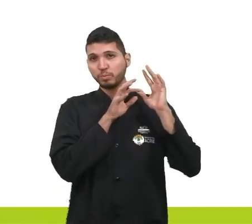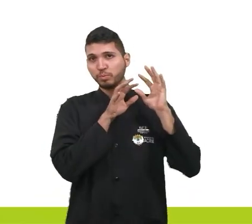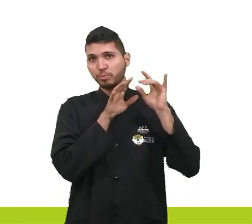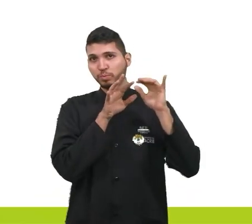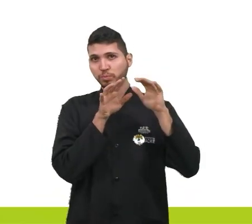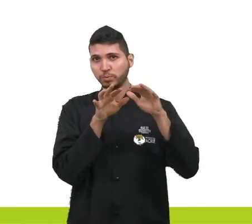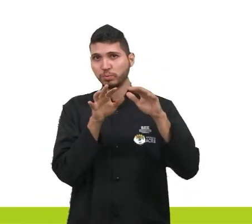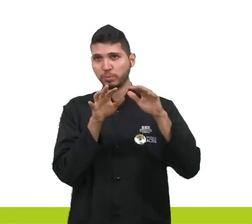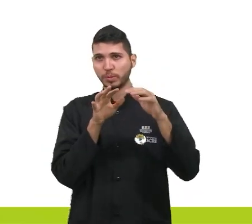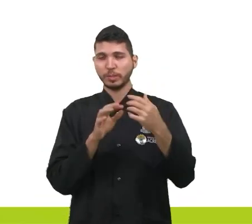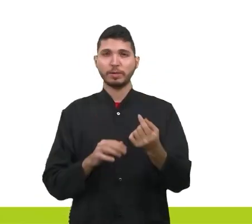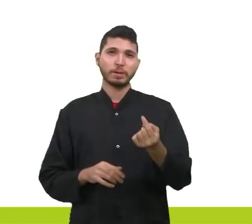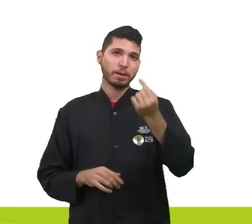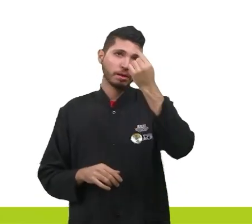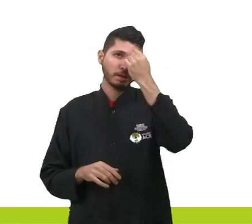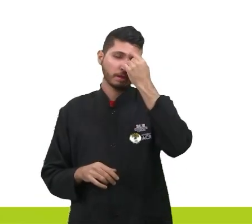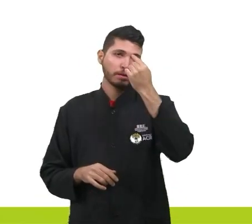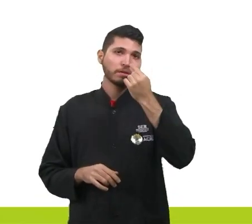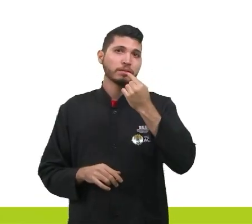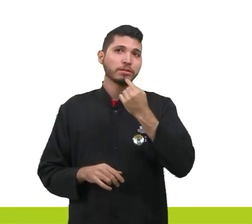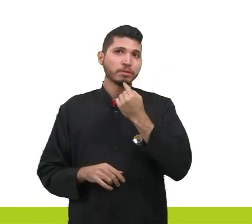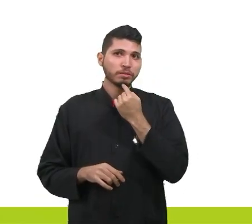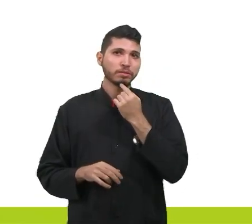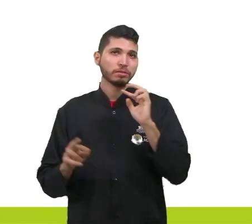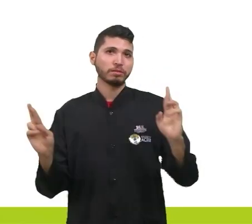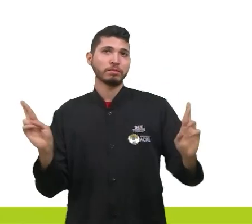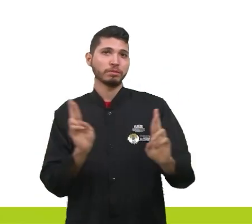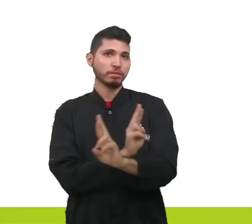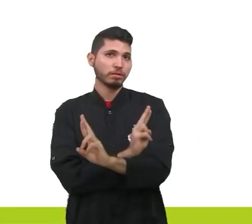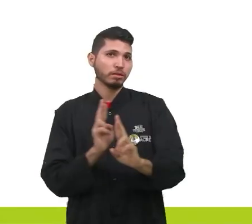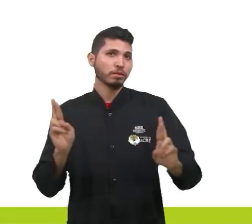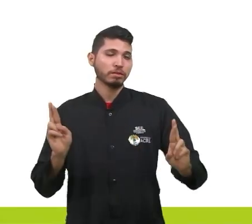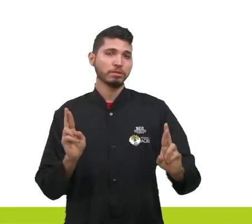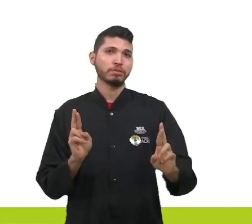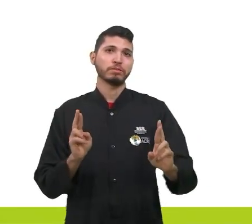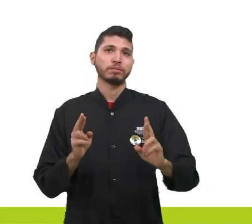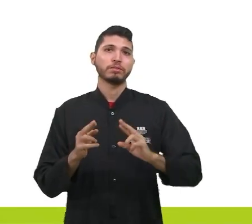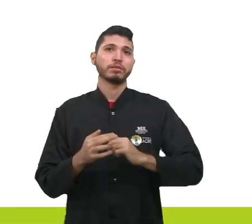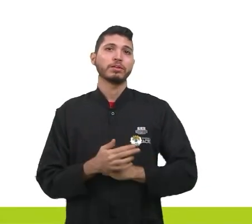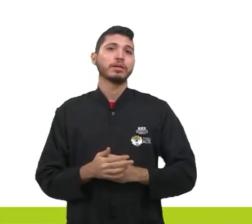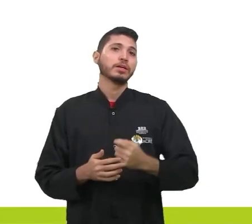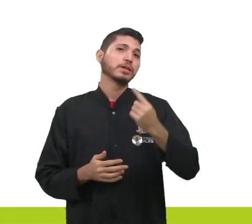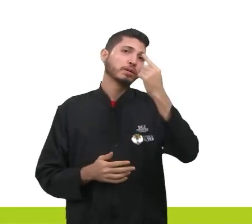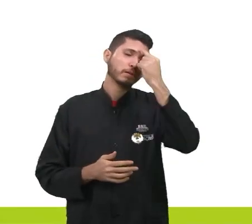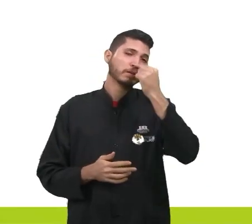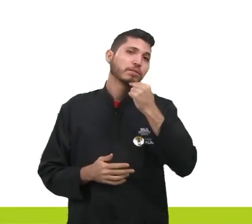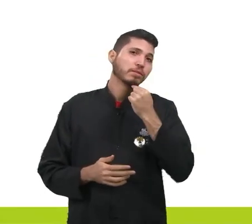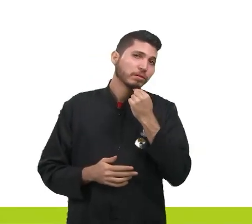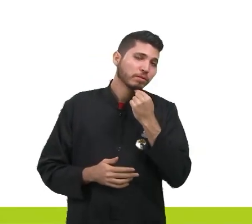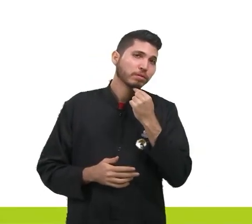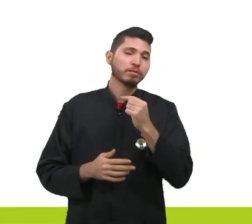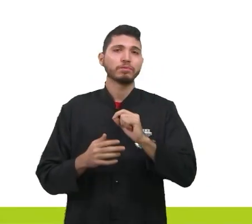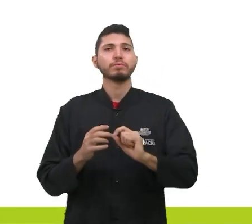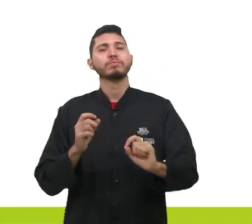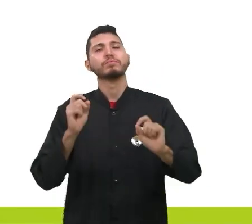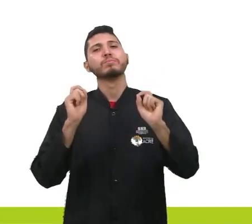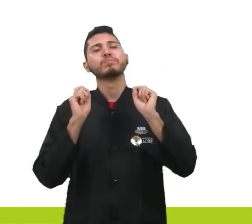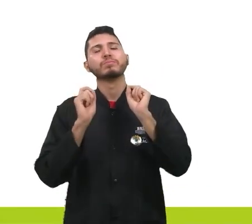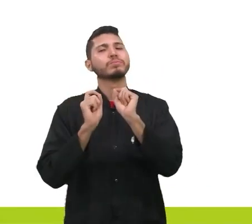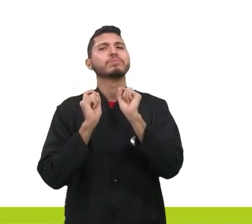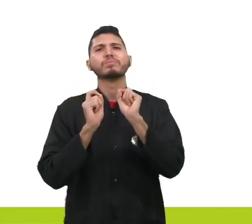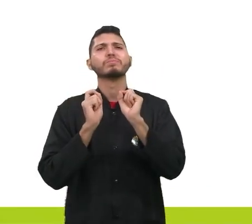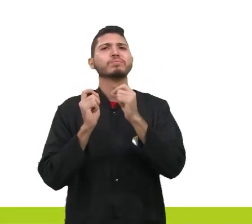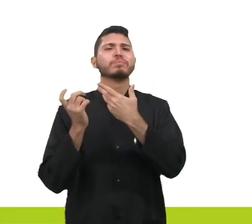na figura relaciona-se a... Mas o que a figura diz, professora? Vamos comigo na